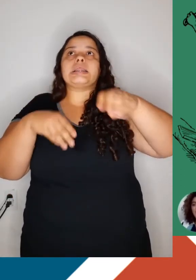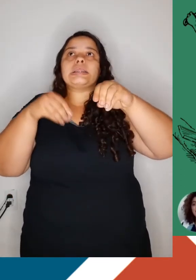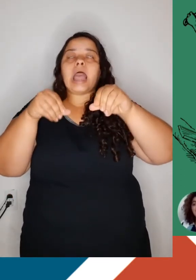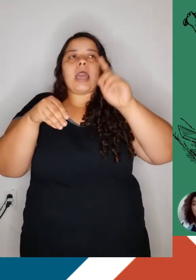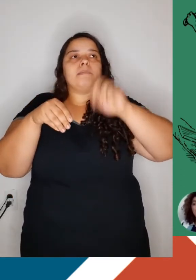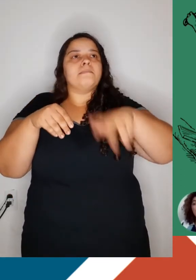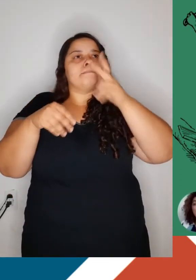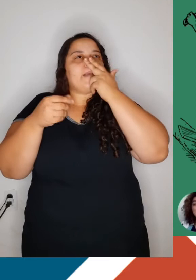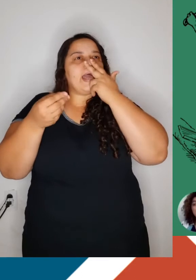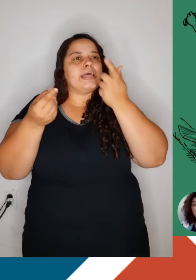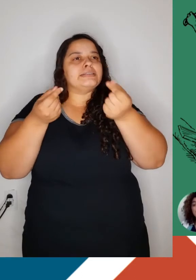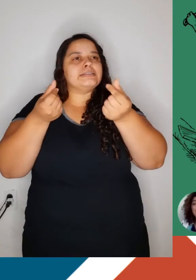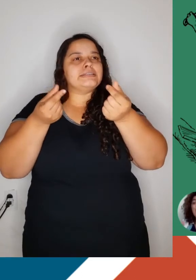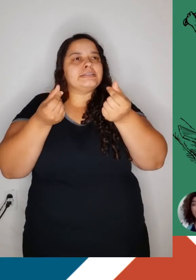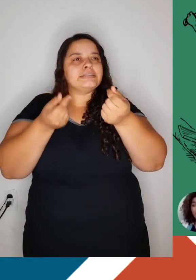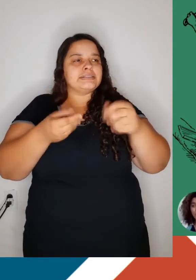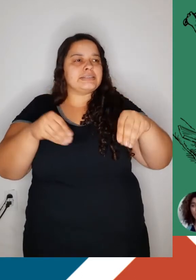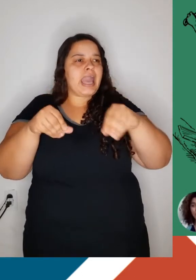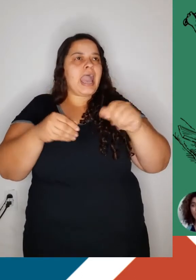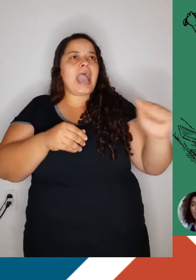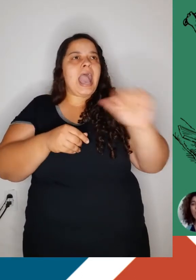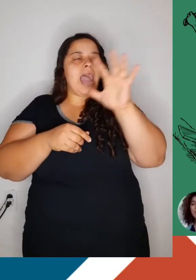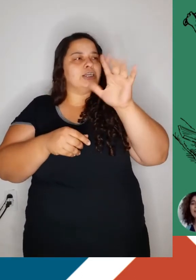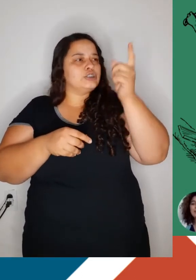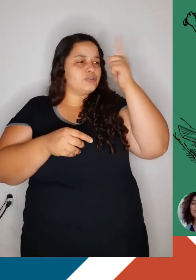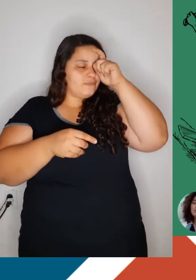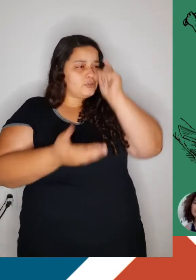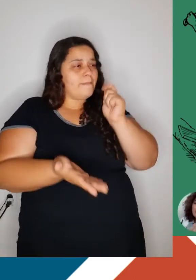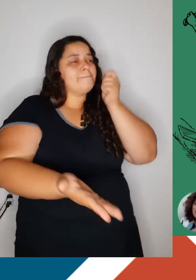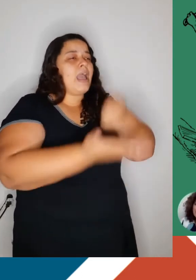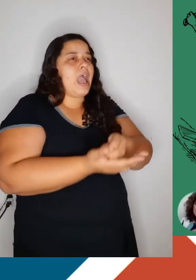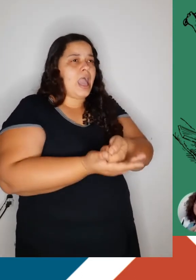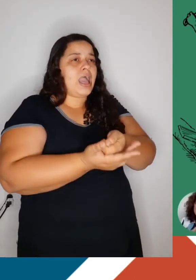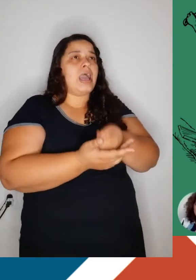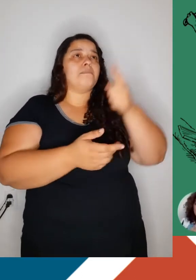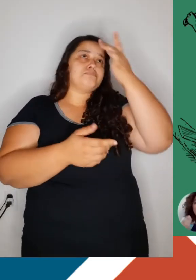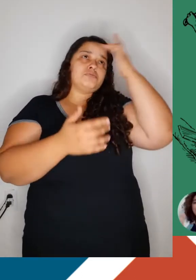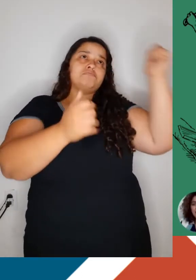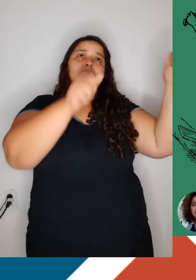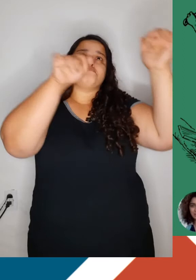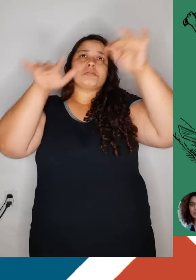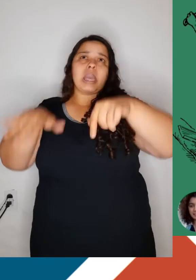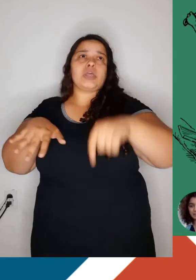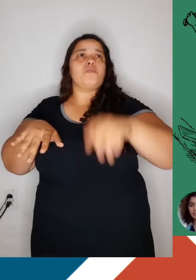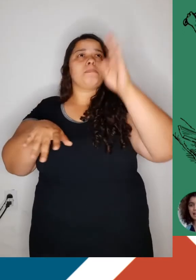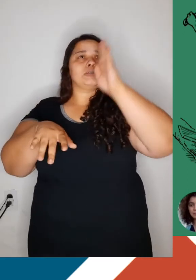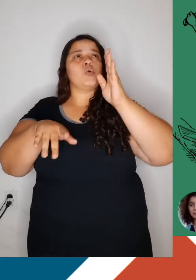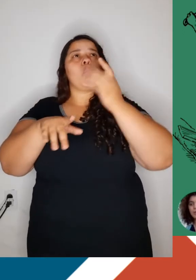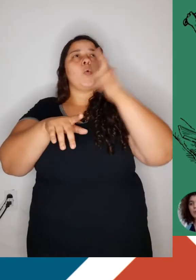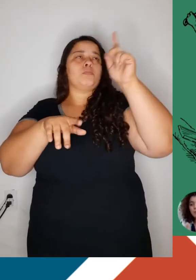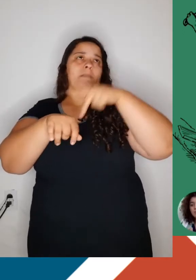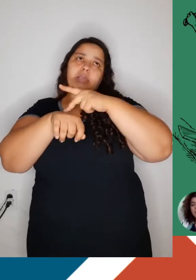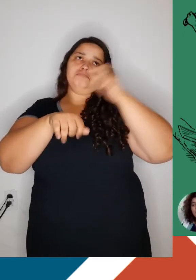consequência, a terra se torna uma mercadoria de alto custo, com um acesso dificultado tanto para os imigrantes